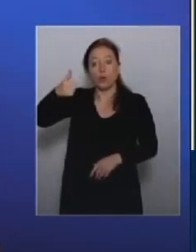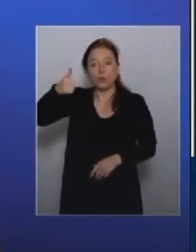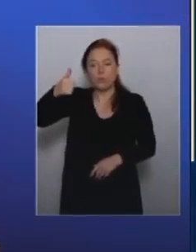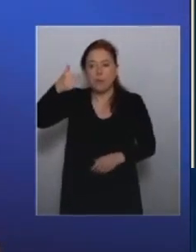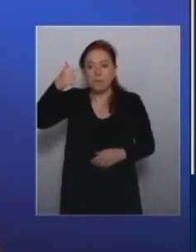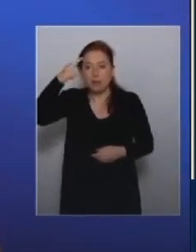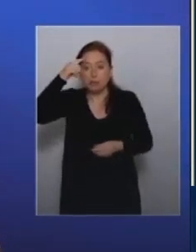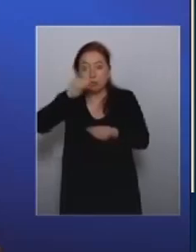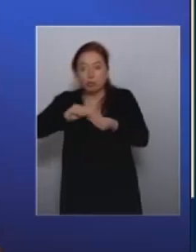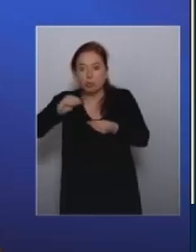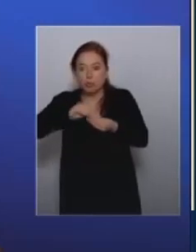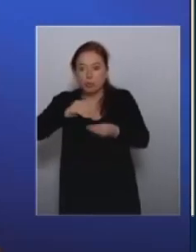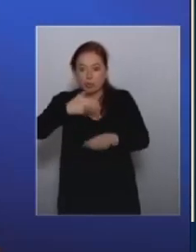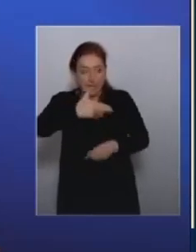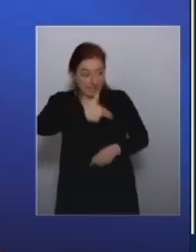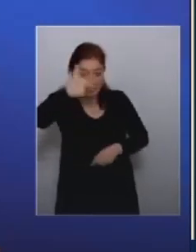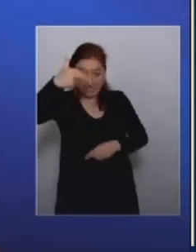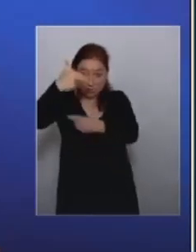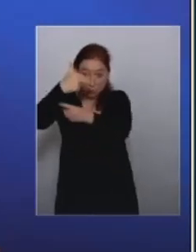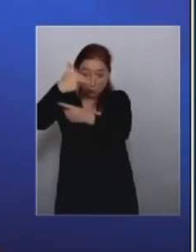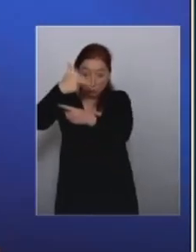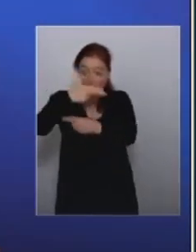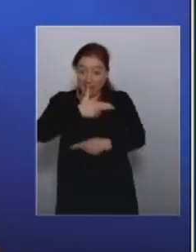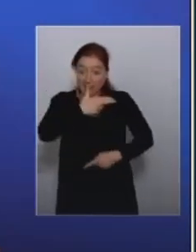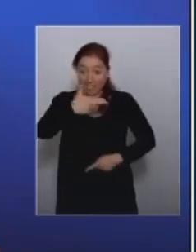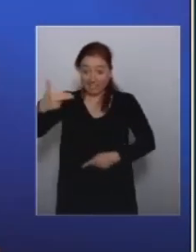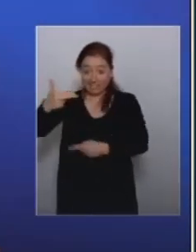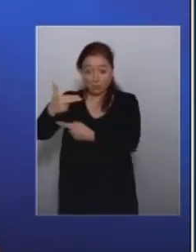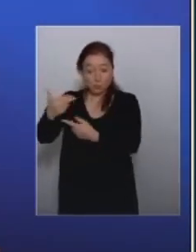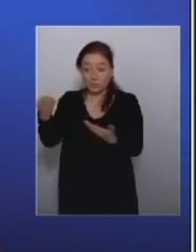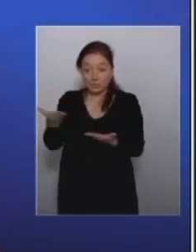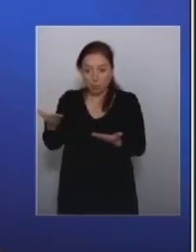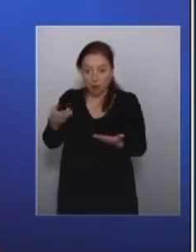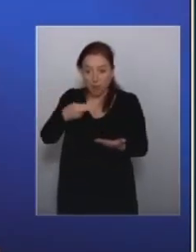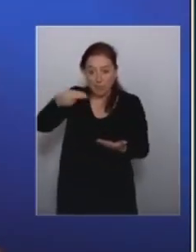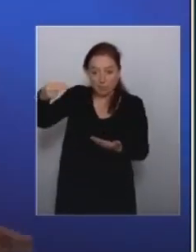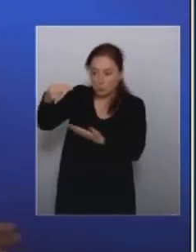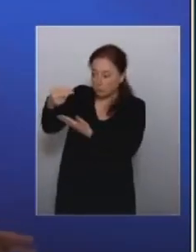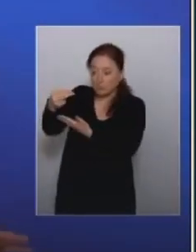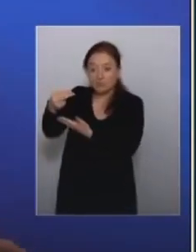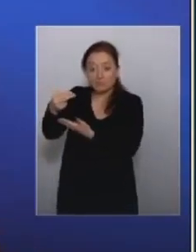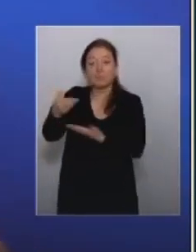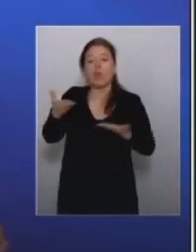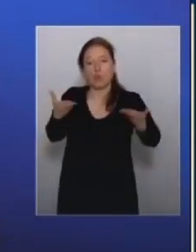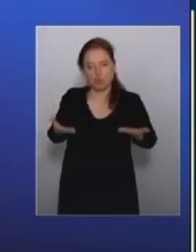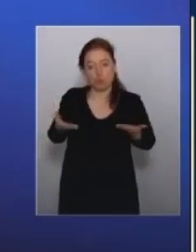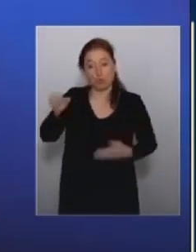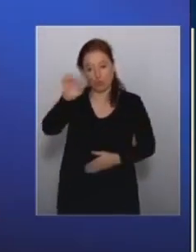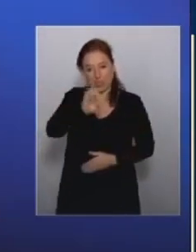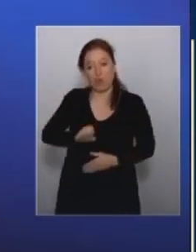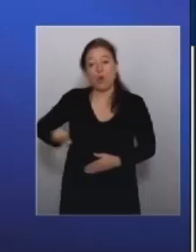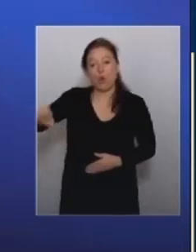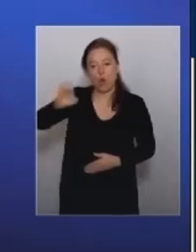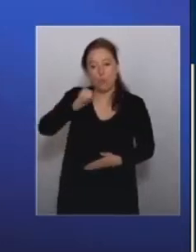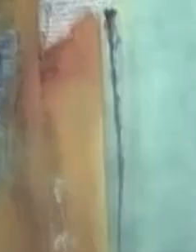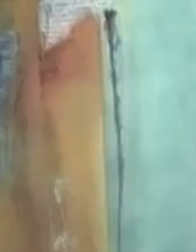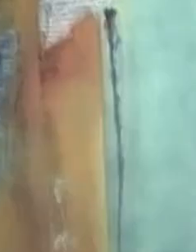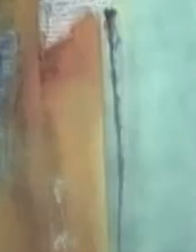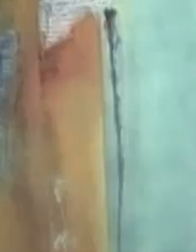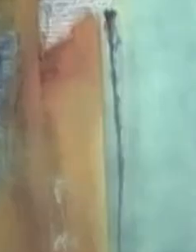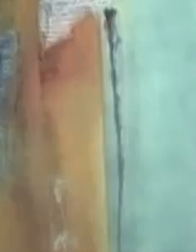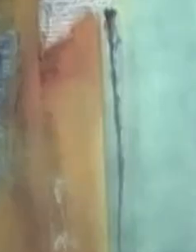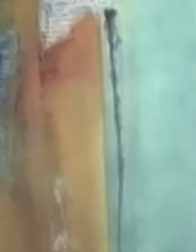34% a 33% dos votos, né? Distritos por distritos, você precisaria